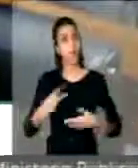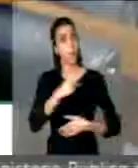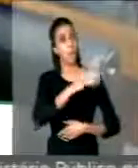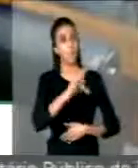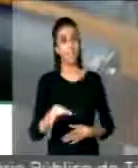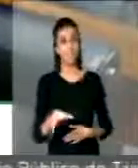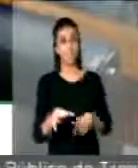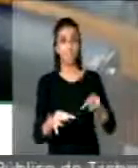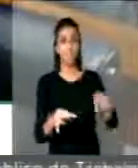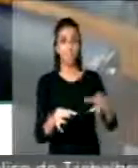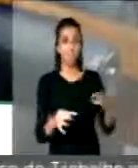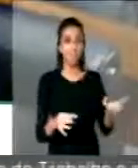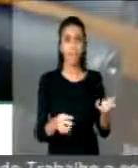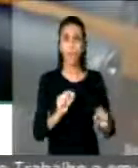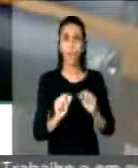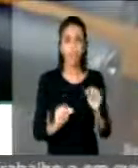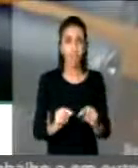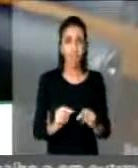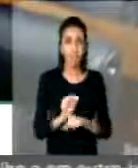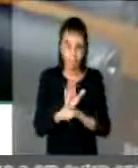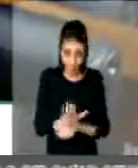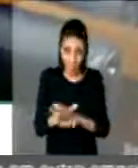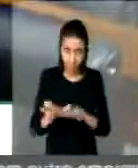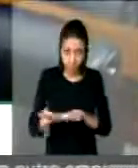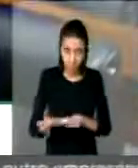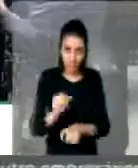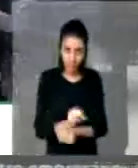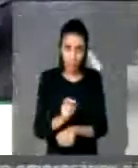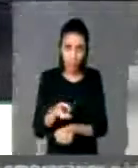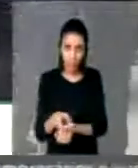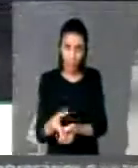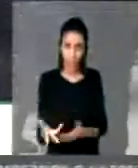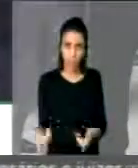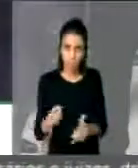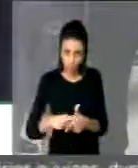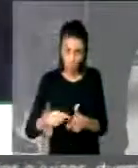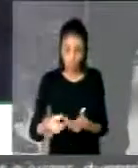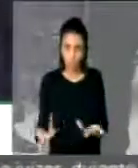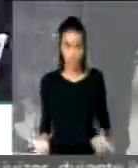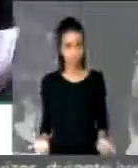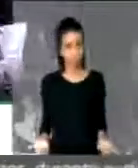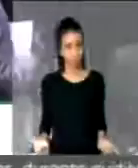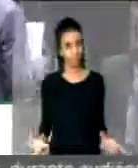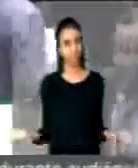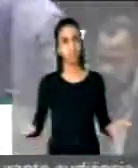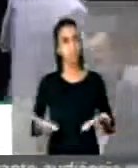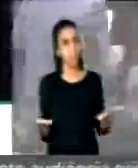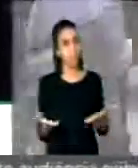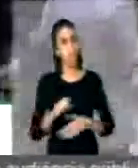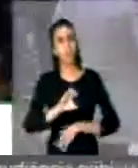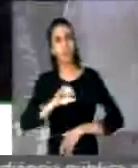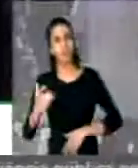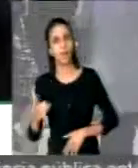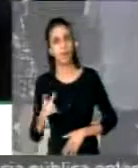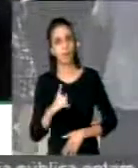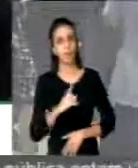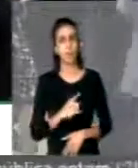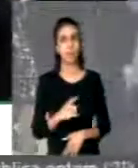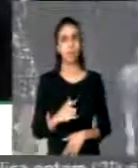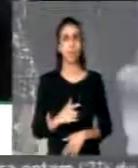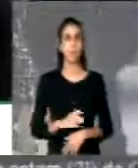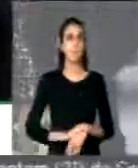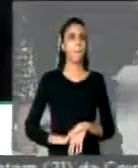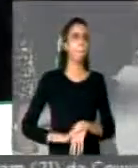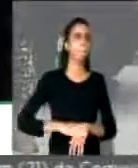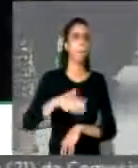gente não saia dessa situação terrível que nos encontramos. Hoje é fato que existem mais de 12,